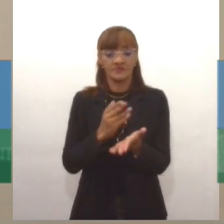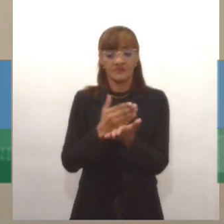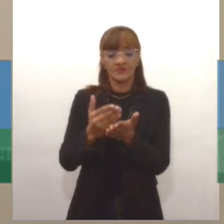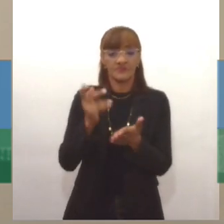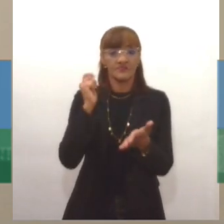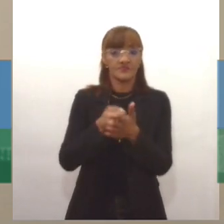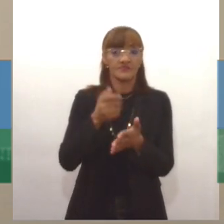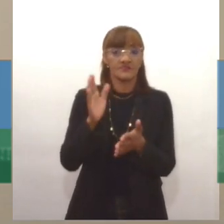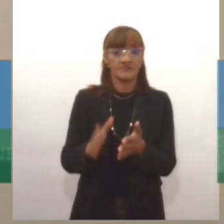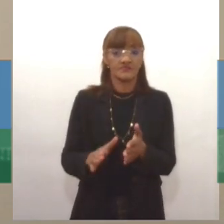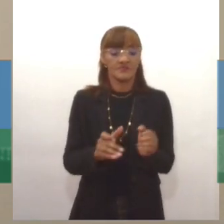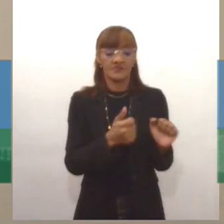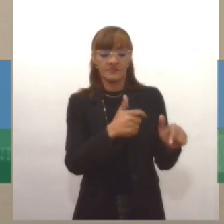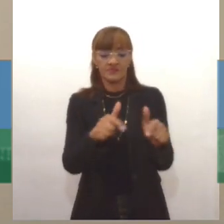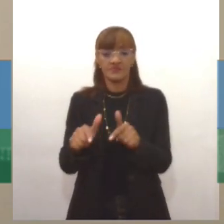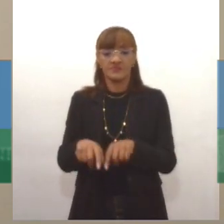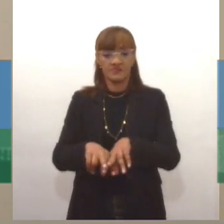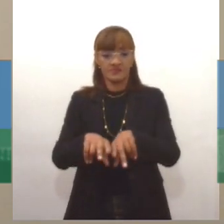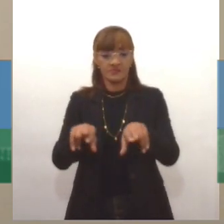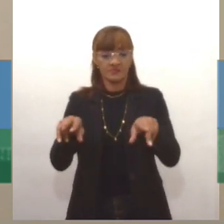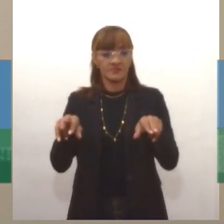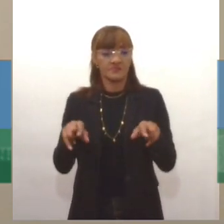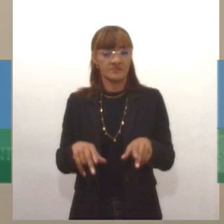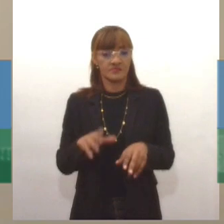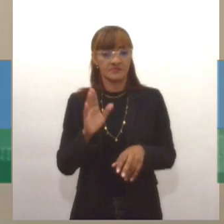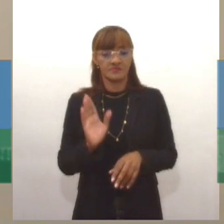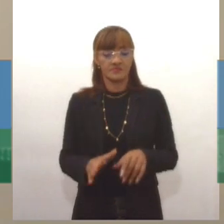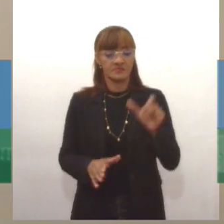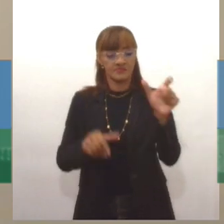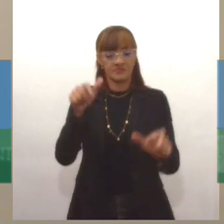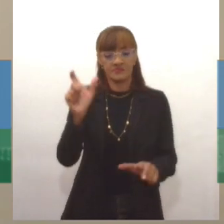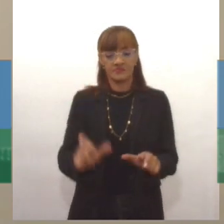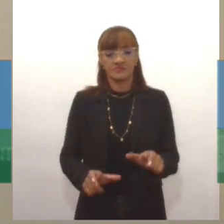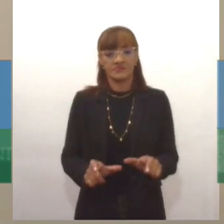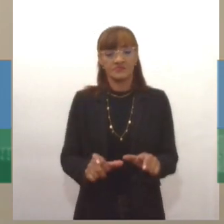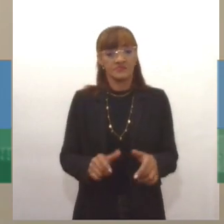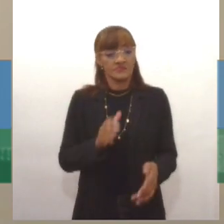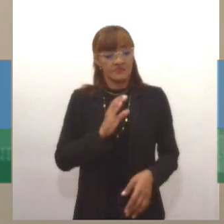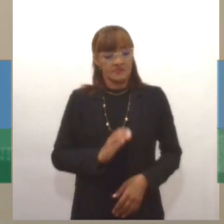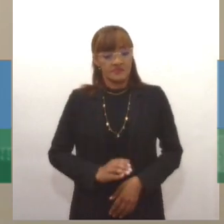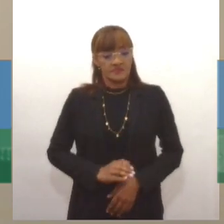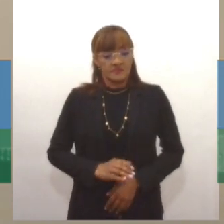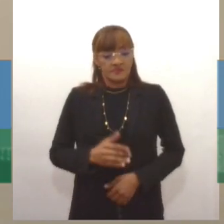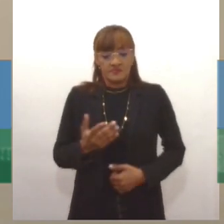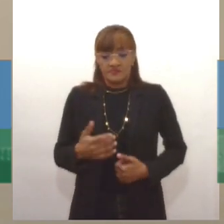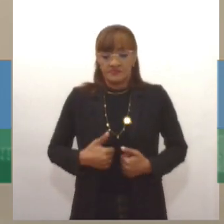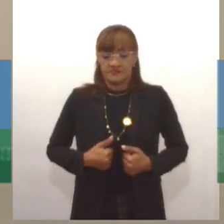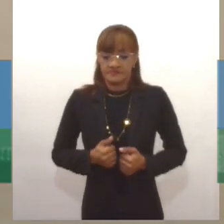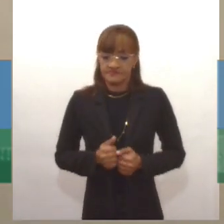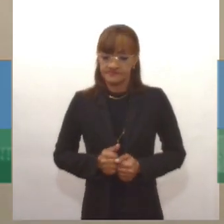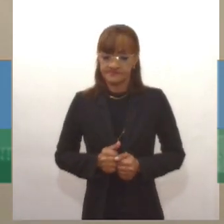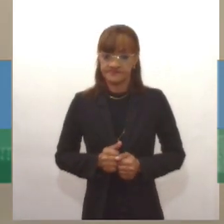serviços aos cidadãos lá na ponta, nas relações municipais. Então,